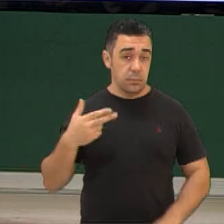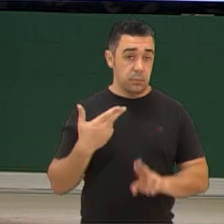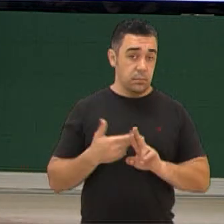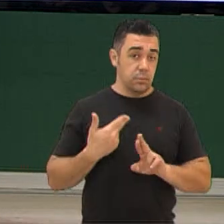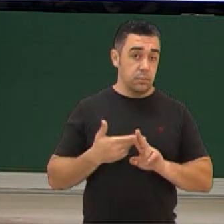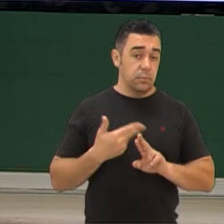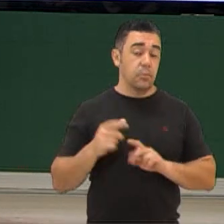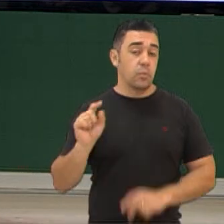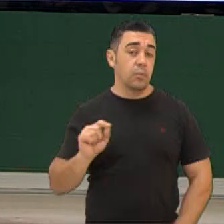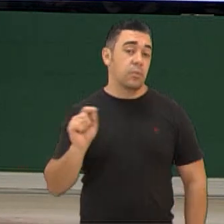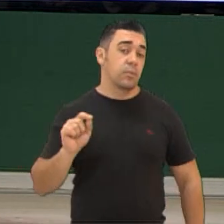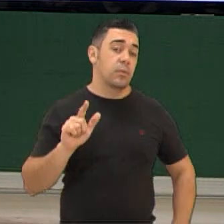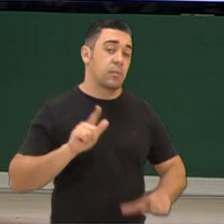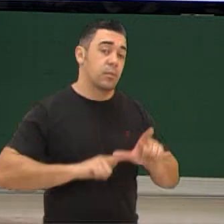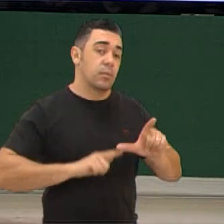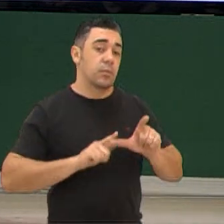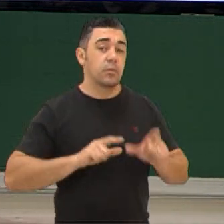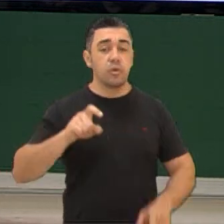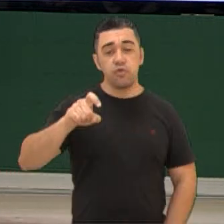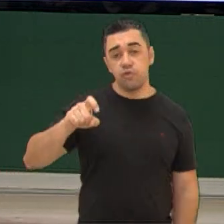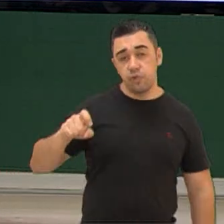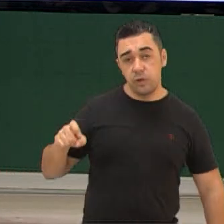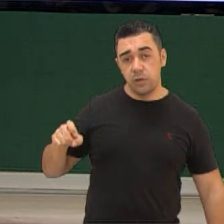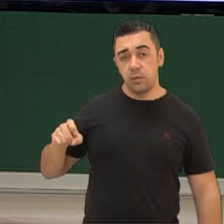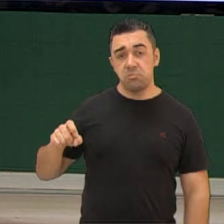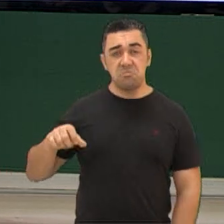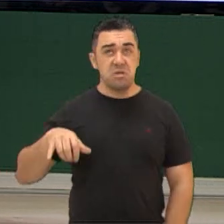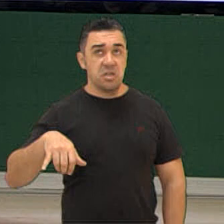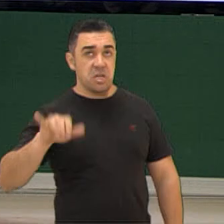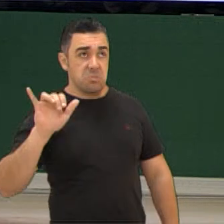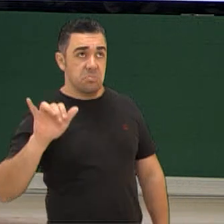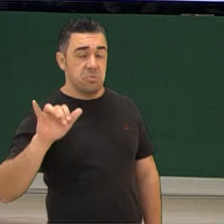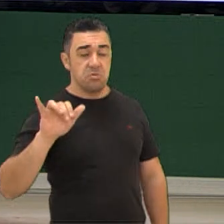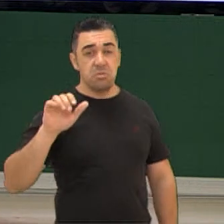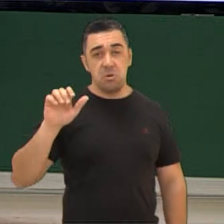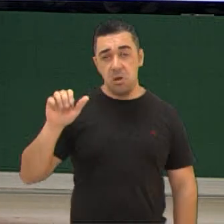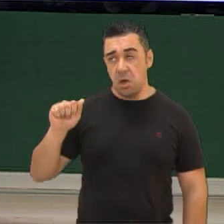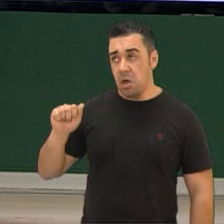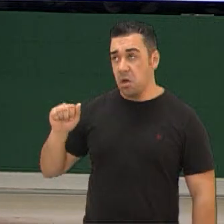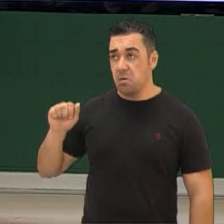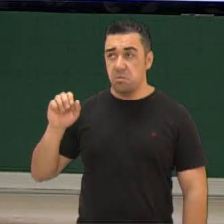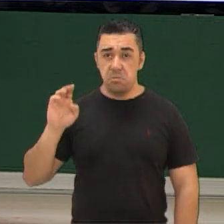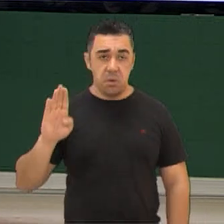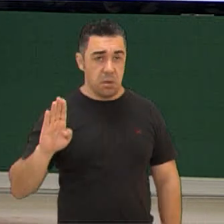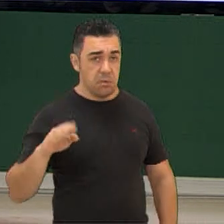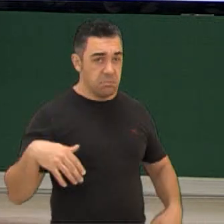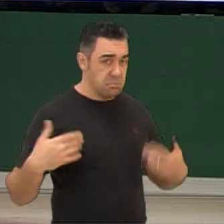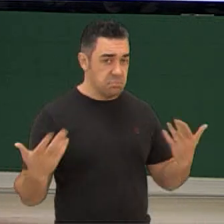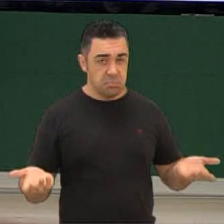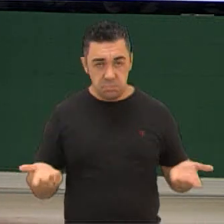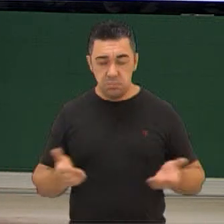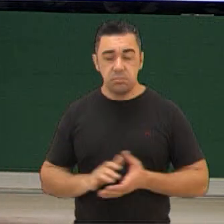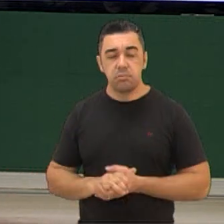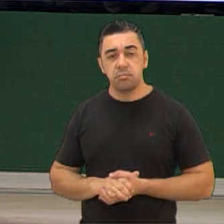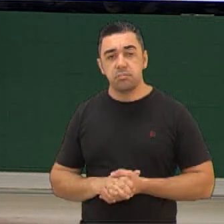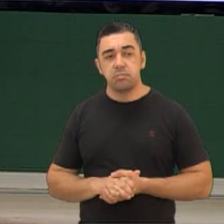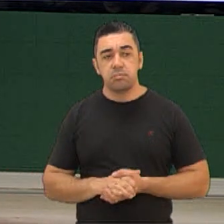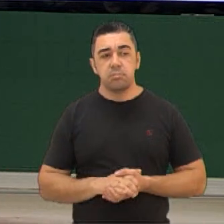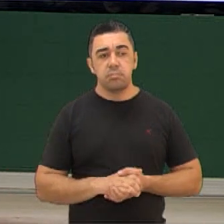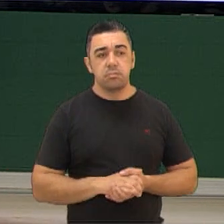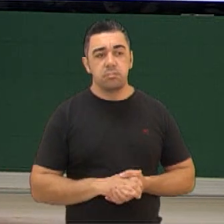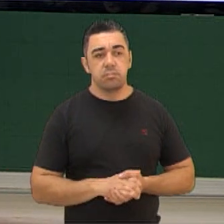utilizar para representar ela a letra X, Y, A ou B. Ok?